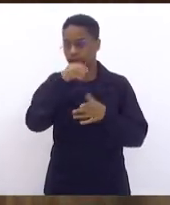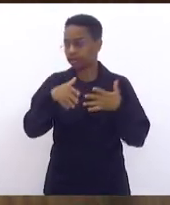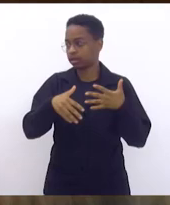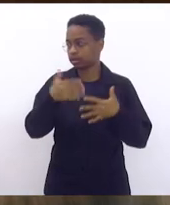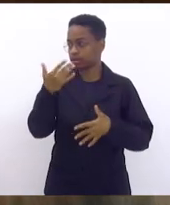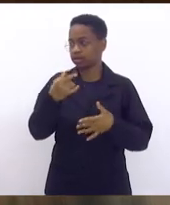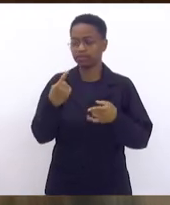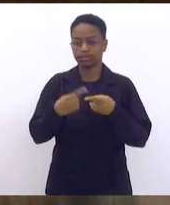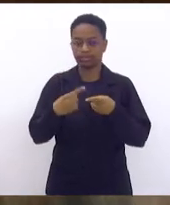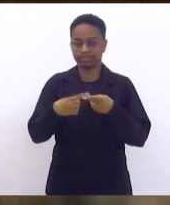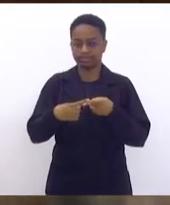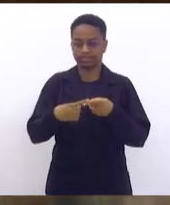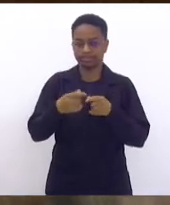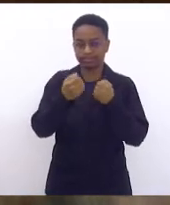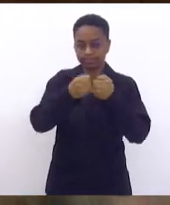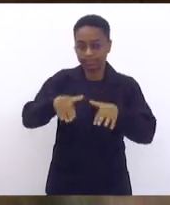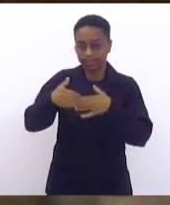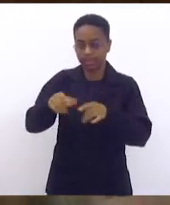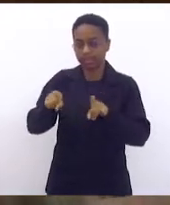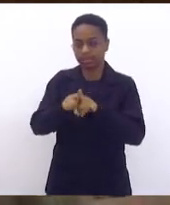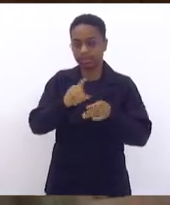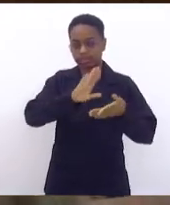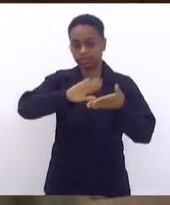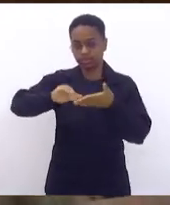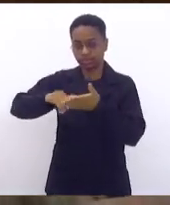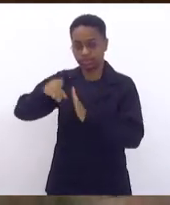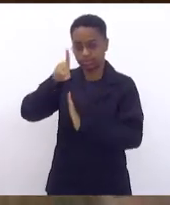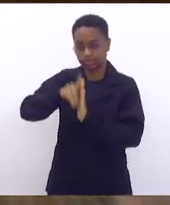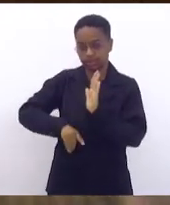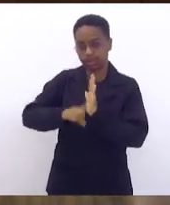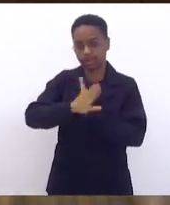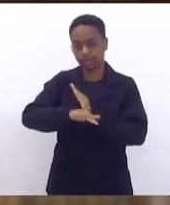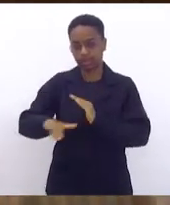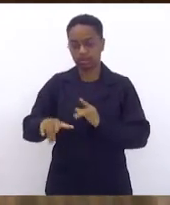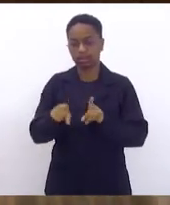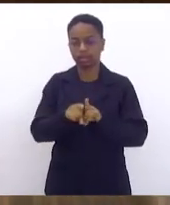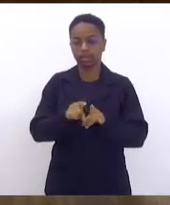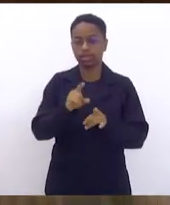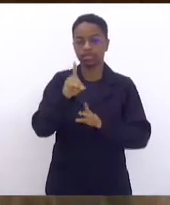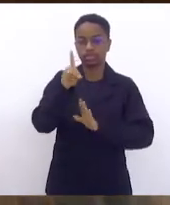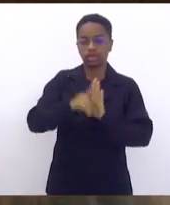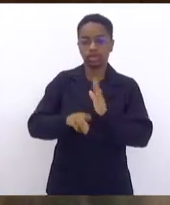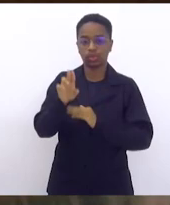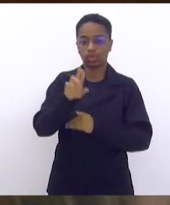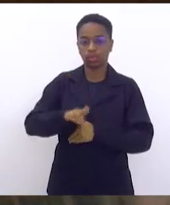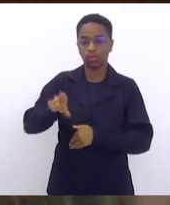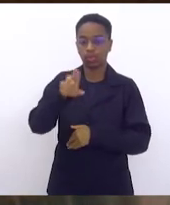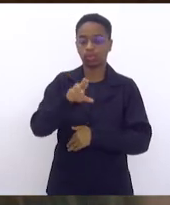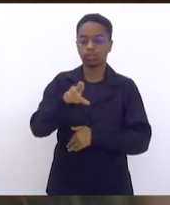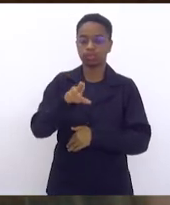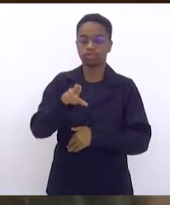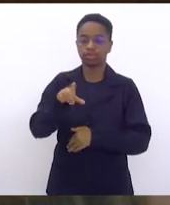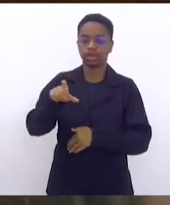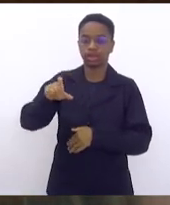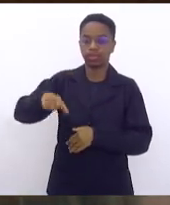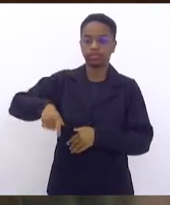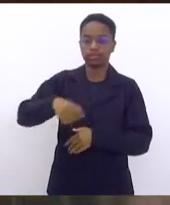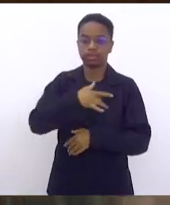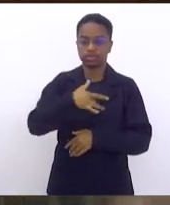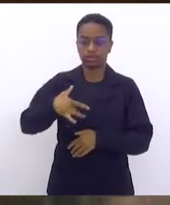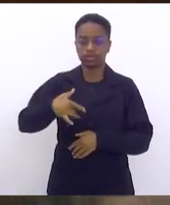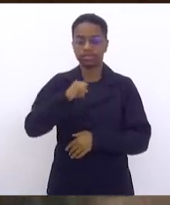tolhidos e estão sendo tirados o direito das crianças, o direito do uso dos planos de saúde com as